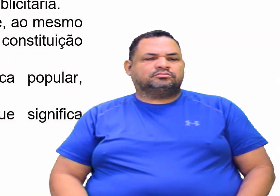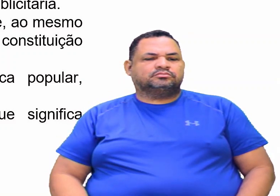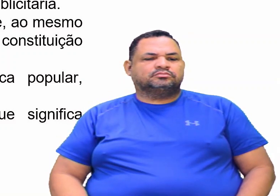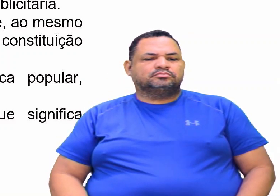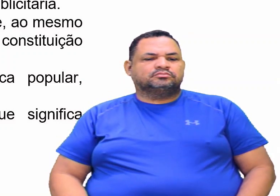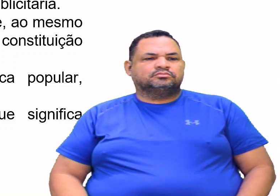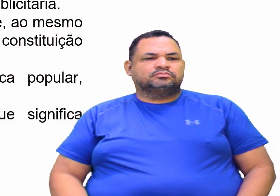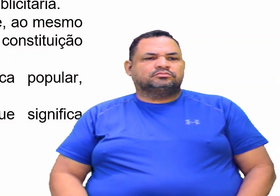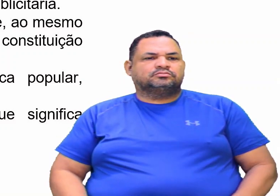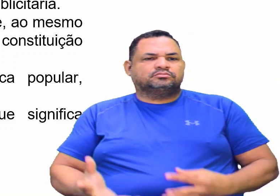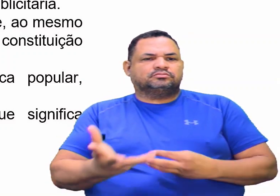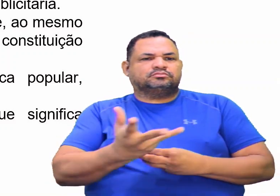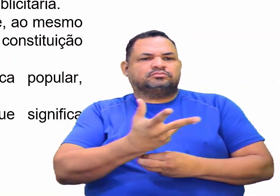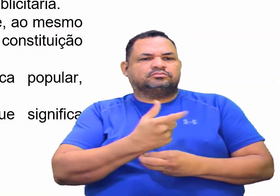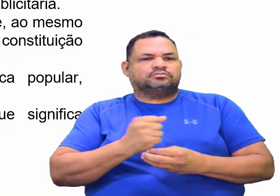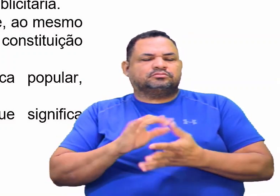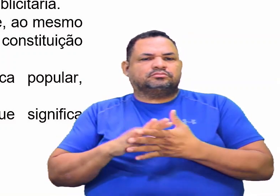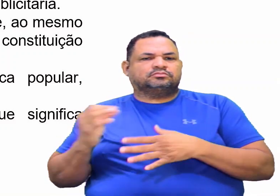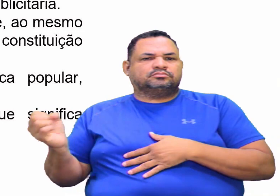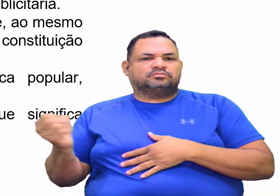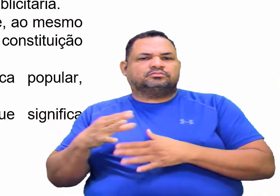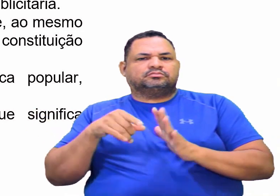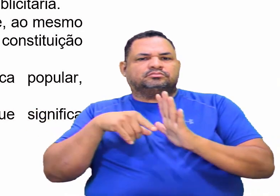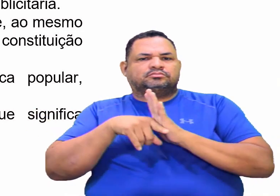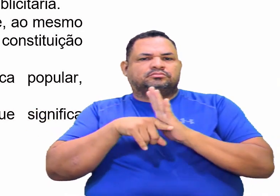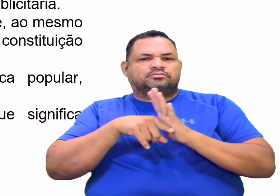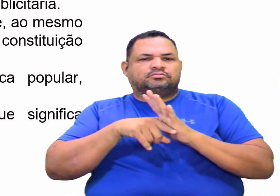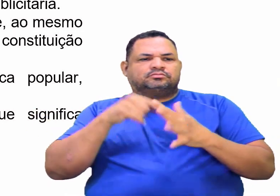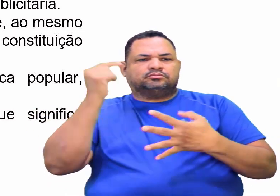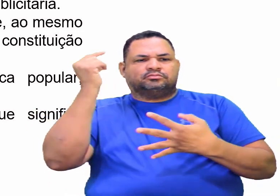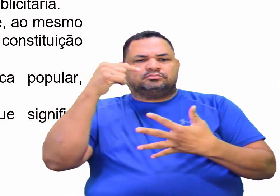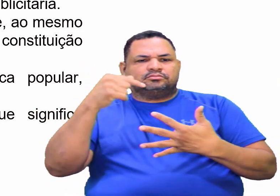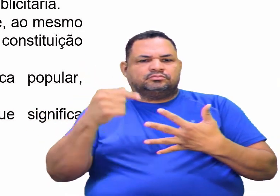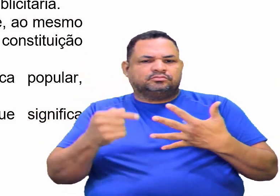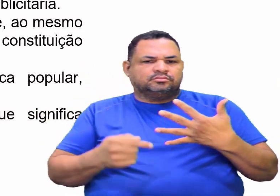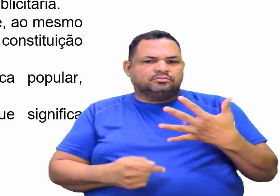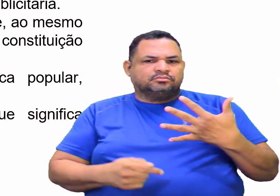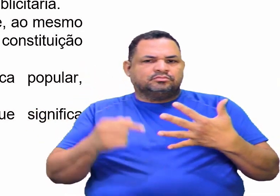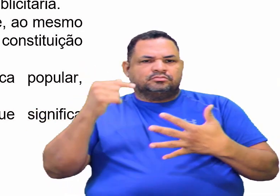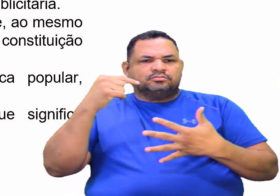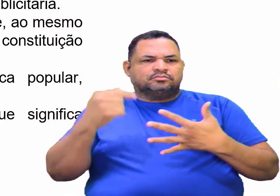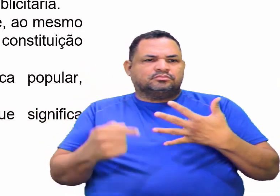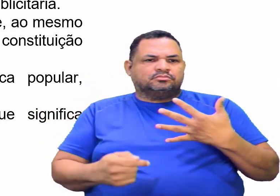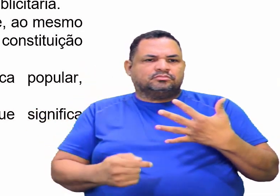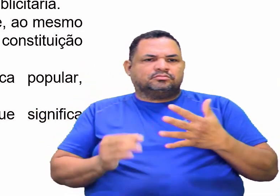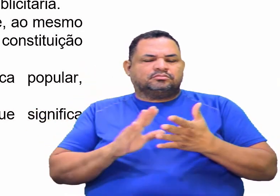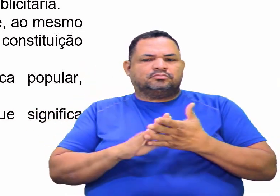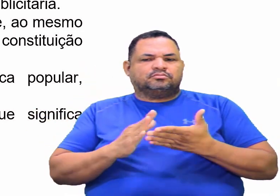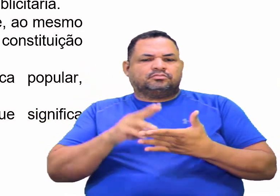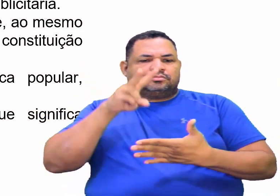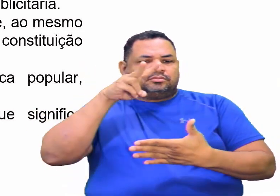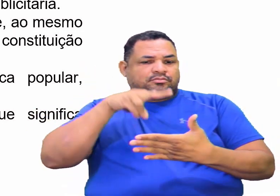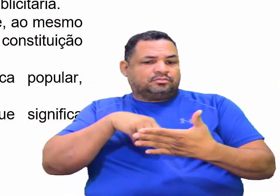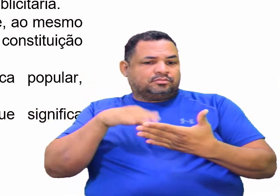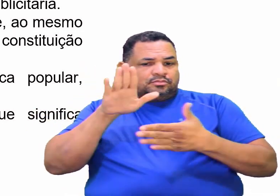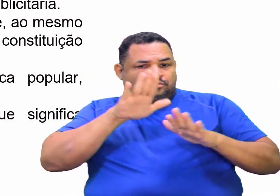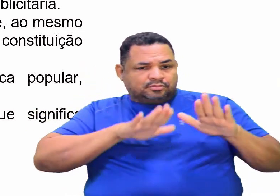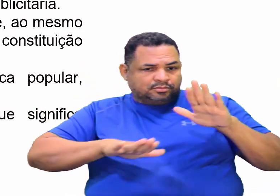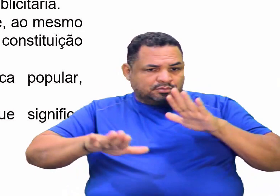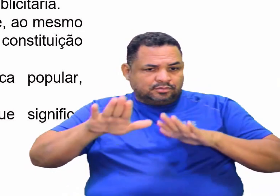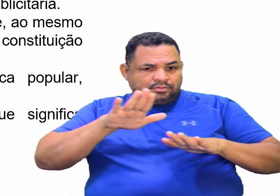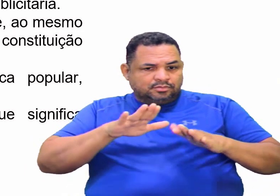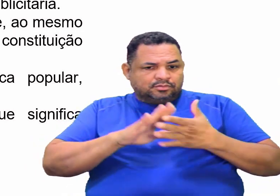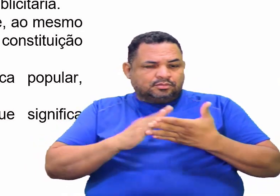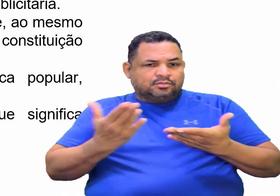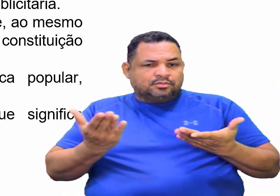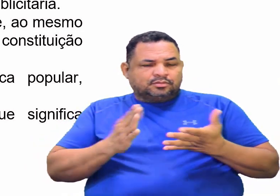você vê aqui sobre a arte contemporânea, analise essas alternativas aí, a seguir, leia com muito cuidado, que